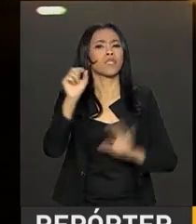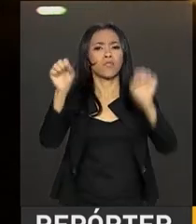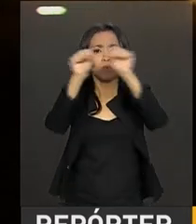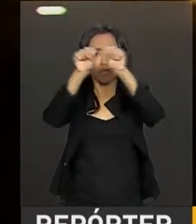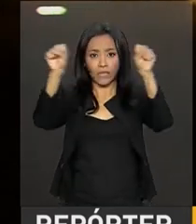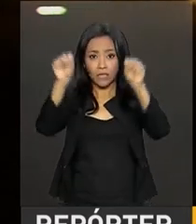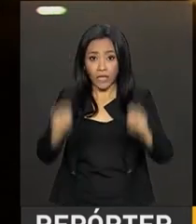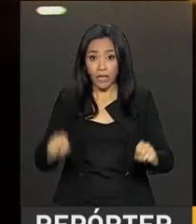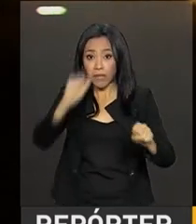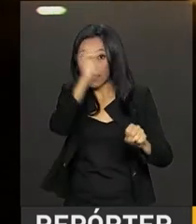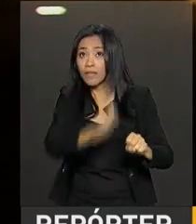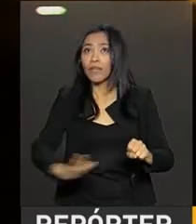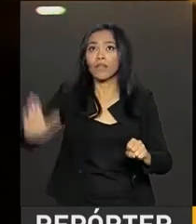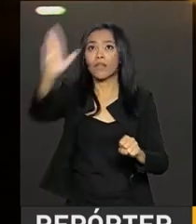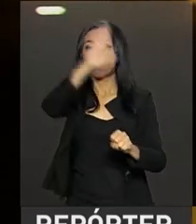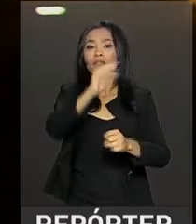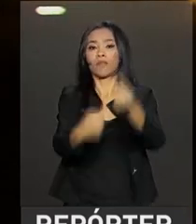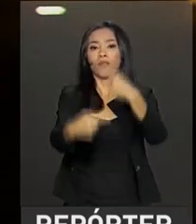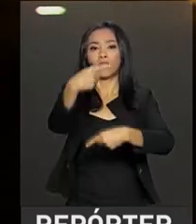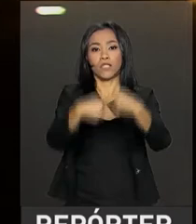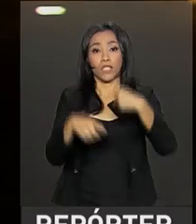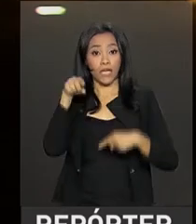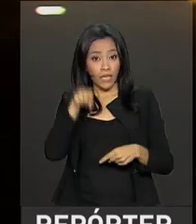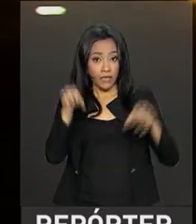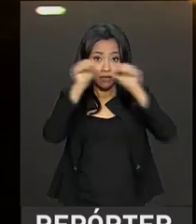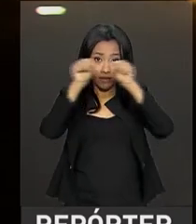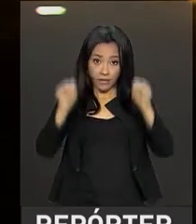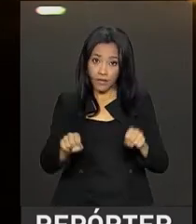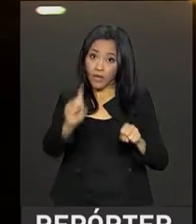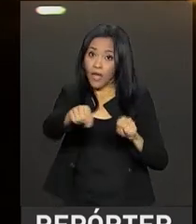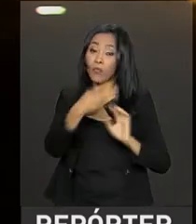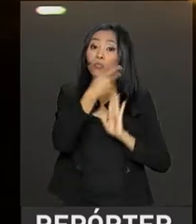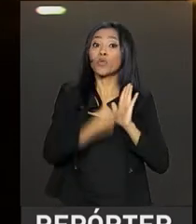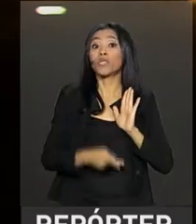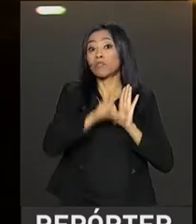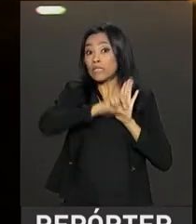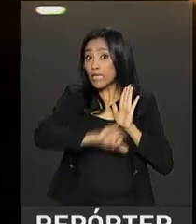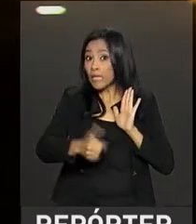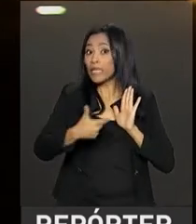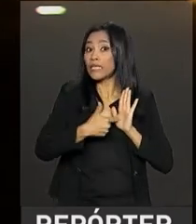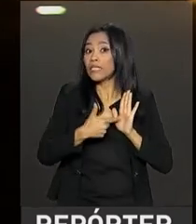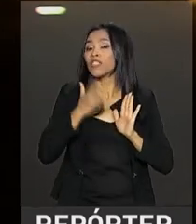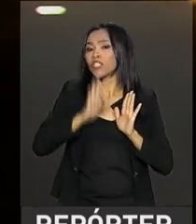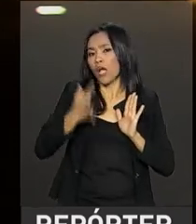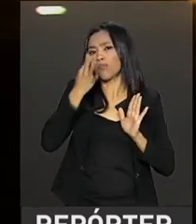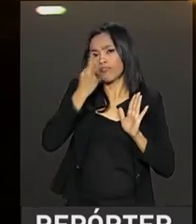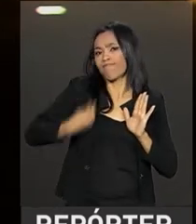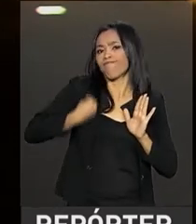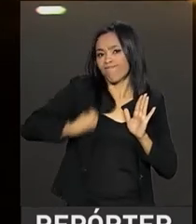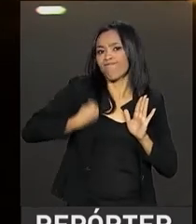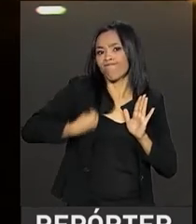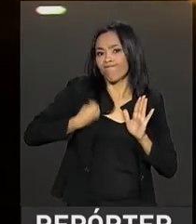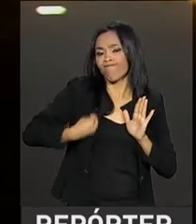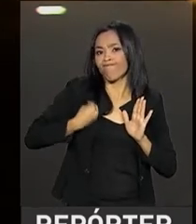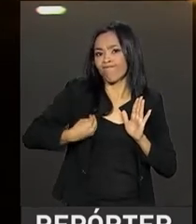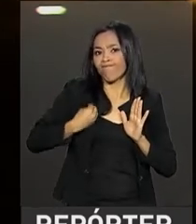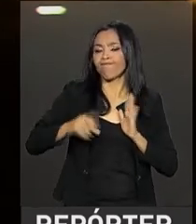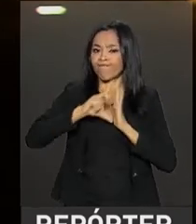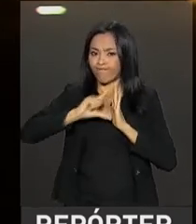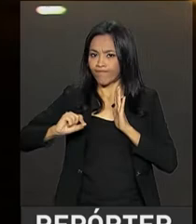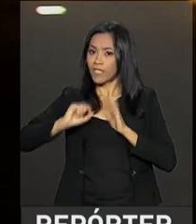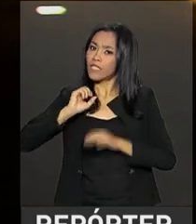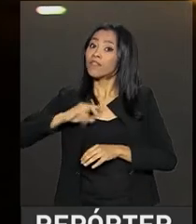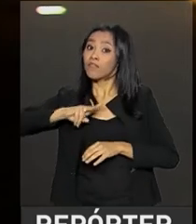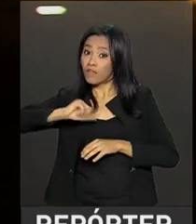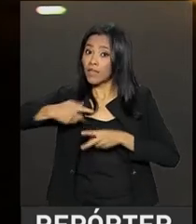para as mulheres o sistema faz parte de um projeto de lei que está na casa civil e deve ser enviado ao congresso nacional